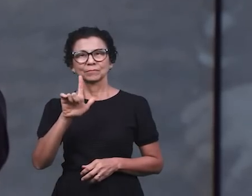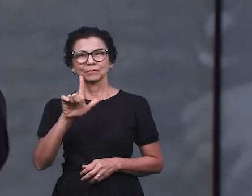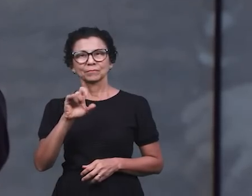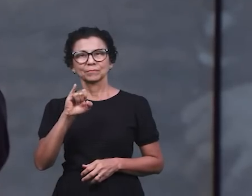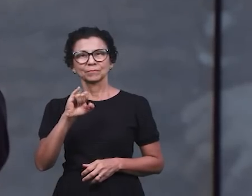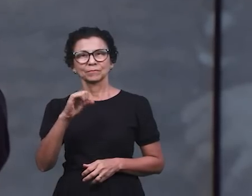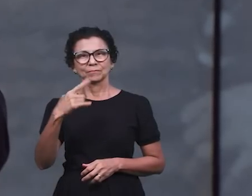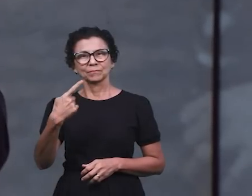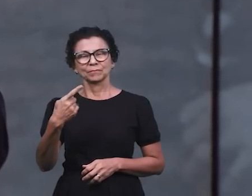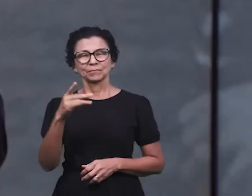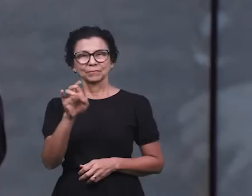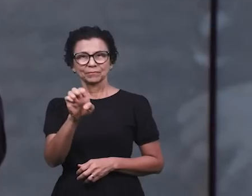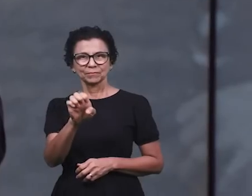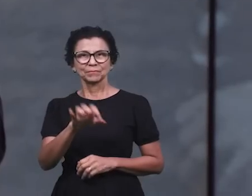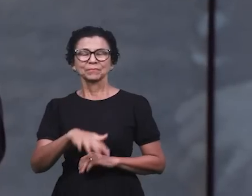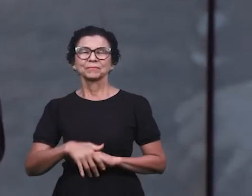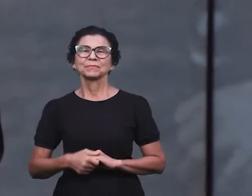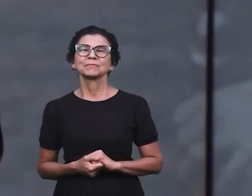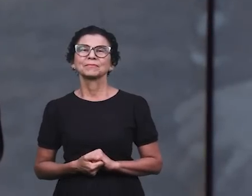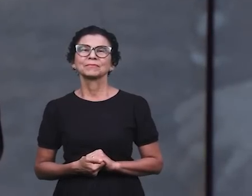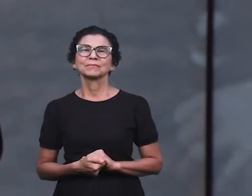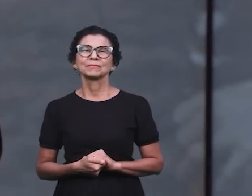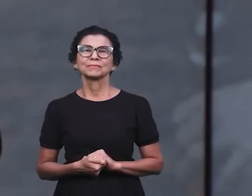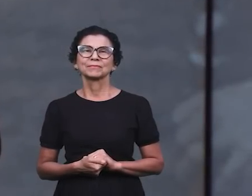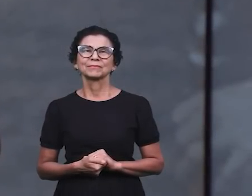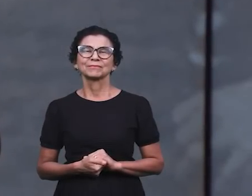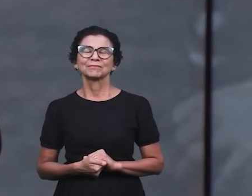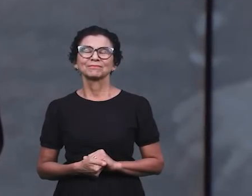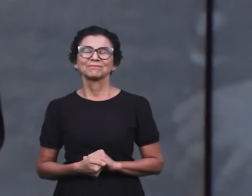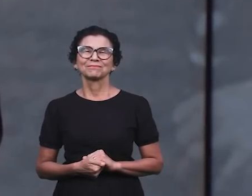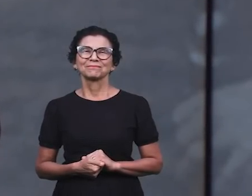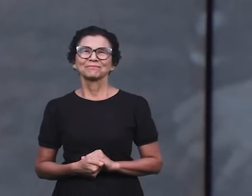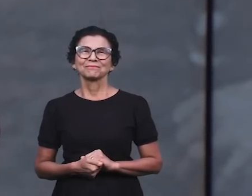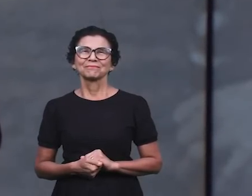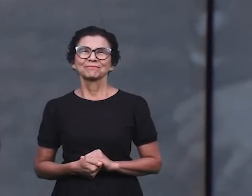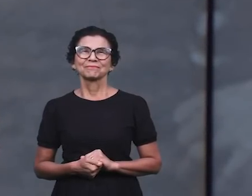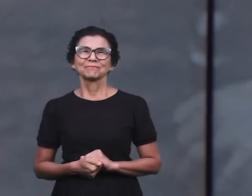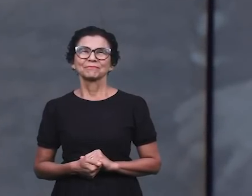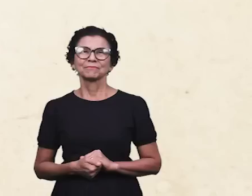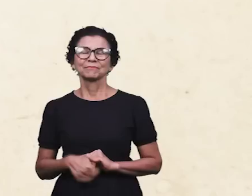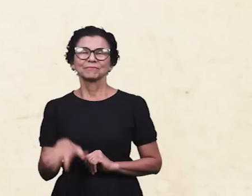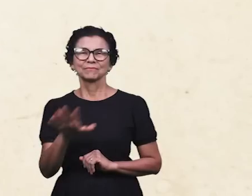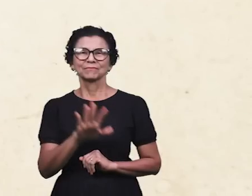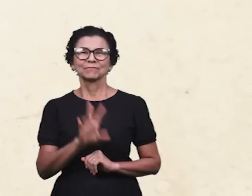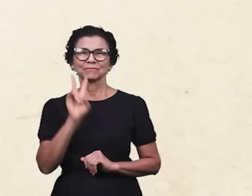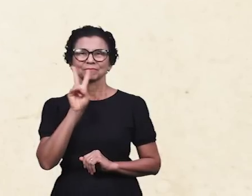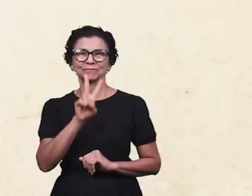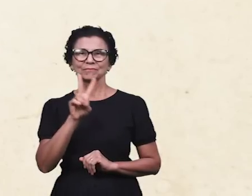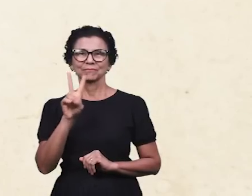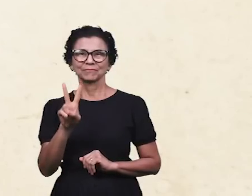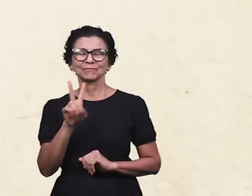Ele é da Igreja Cristã Maranata do bairro Estrela, aqui em Vila Velha. Fala, pastor.